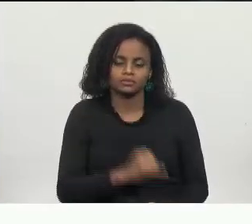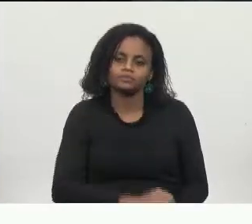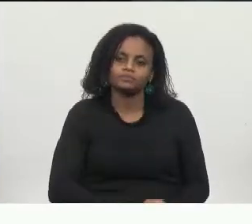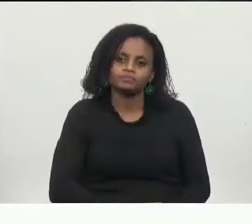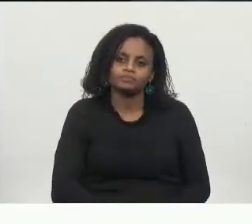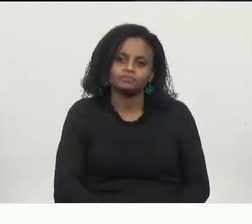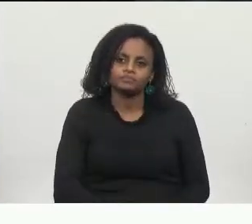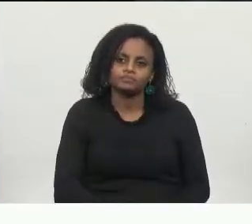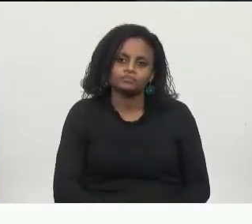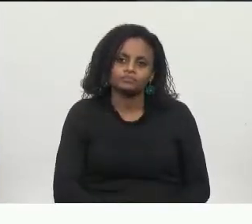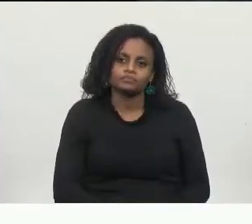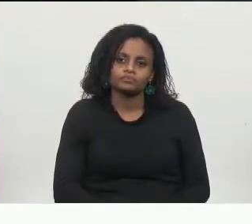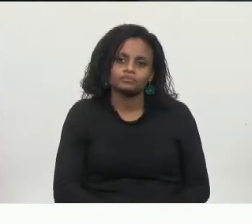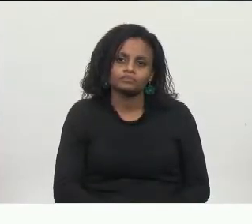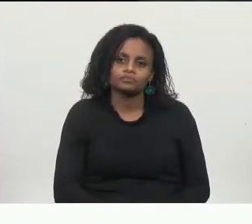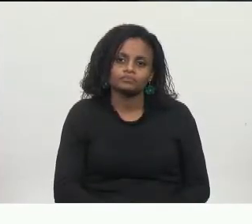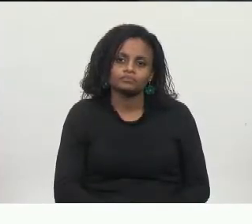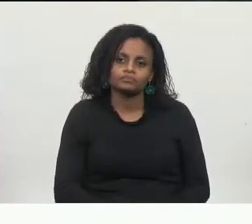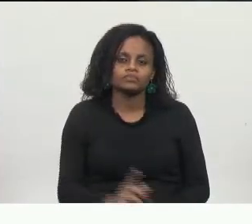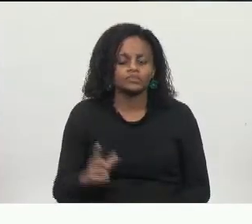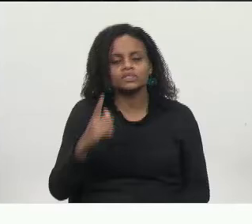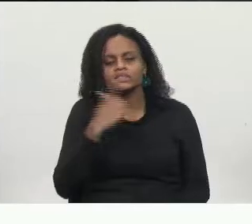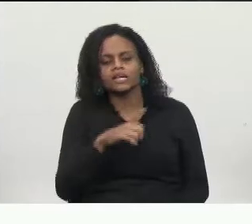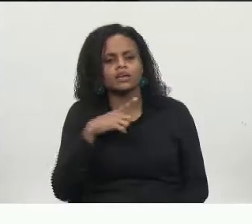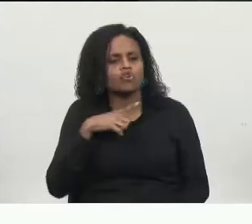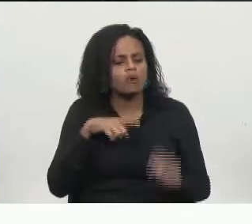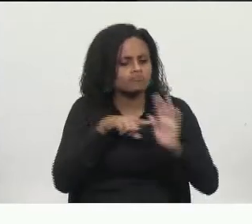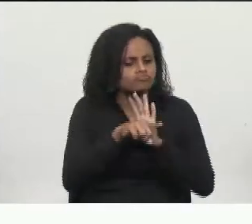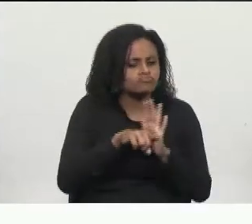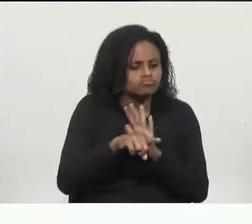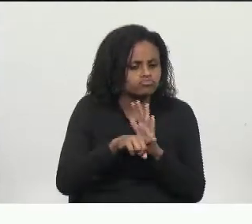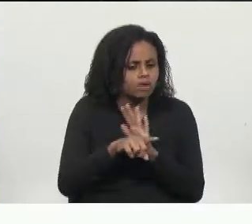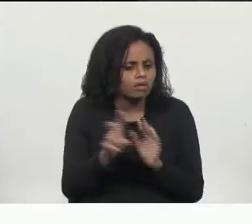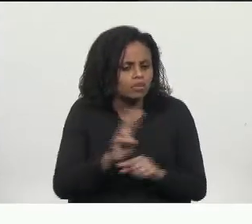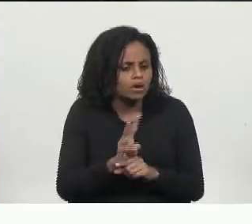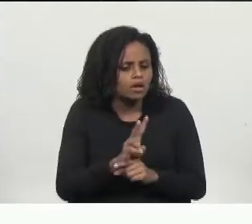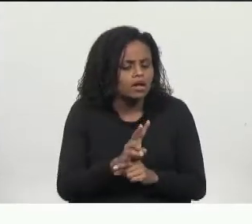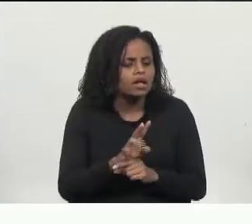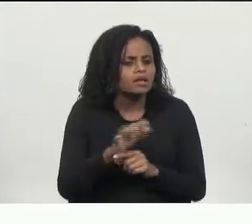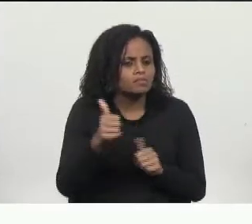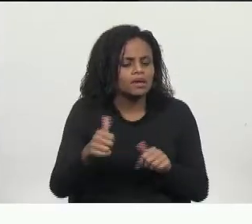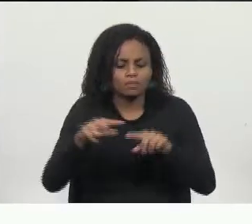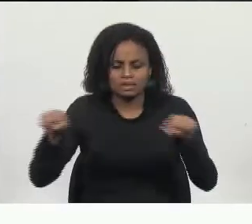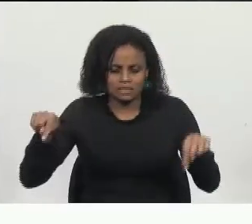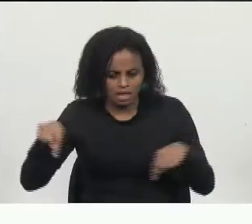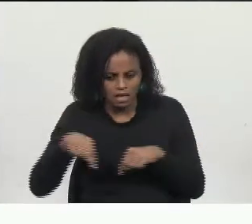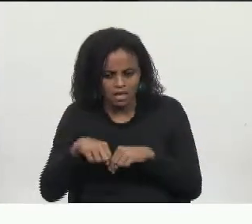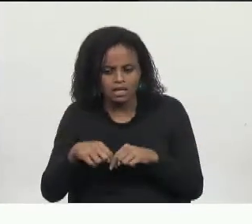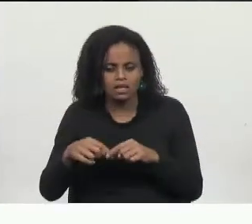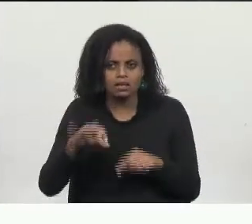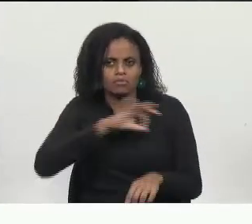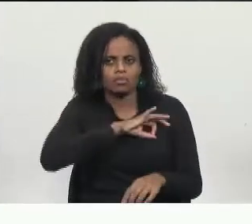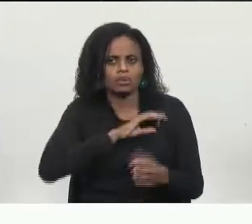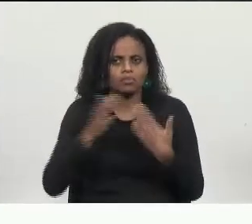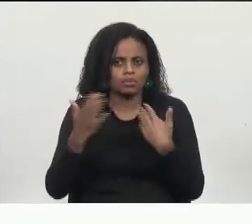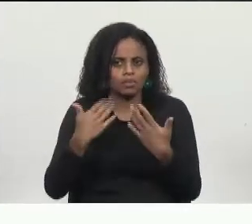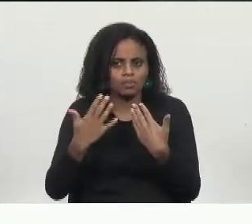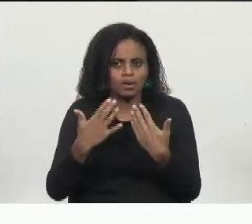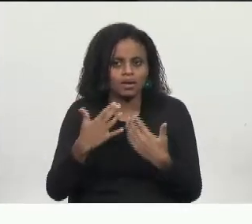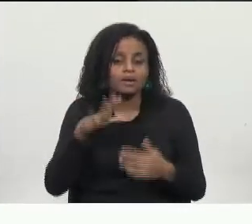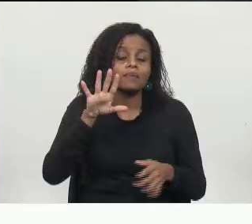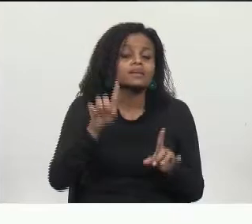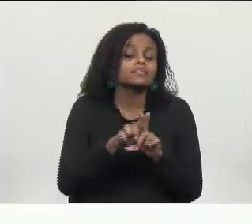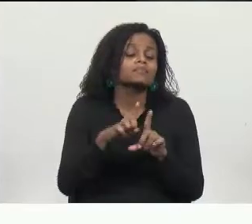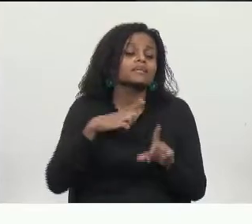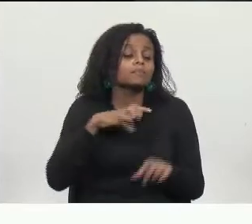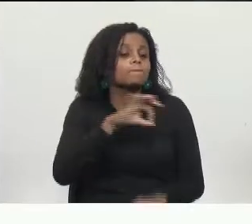uma revista eficaz, uma sala de acautelamento, mas você tem policiais militares nos